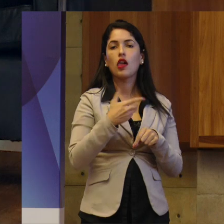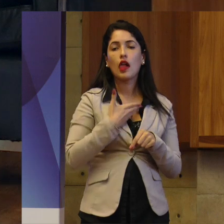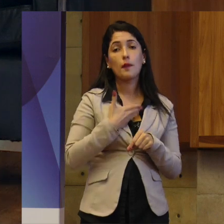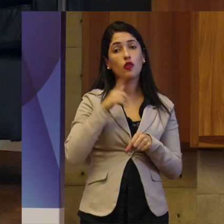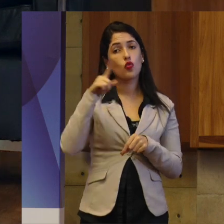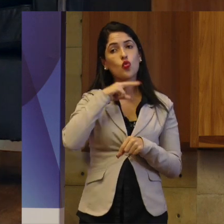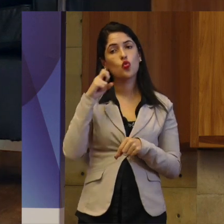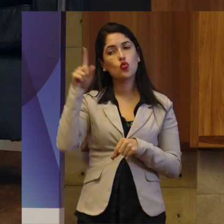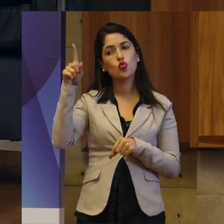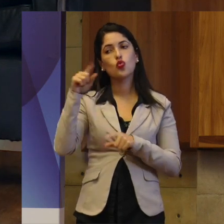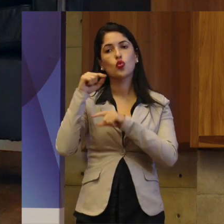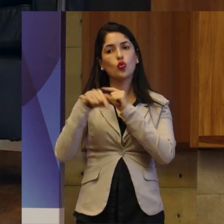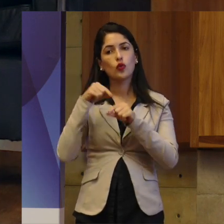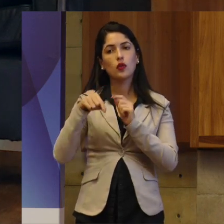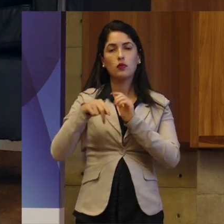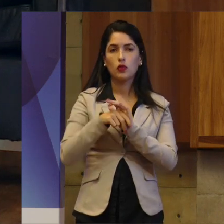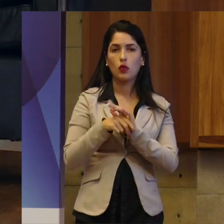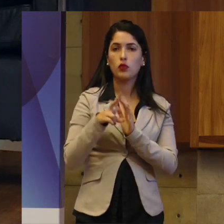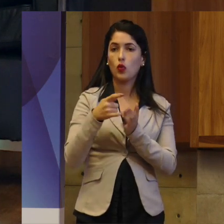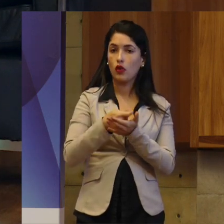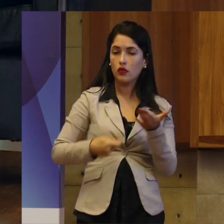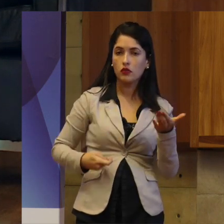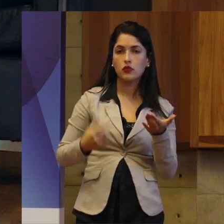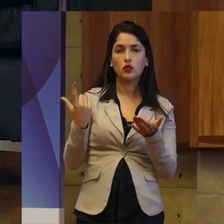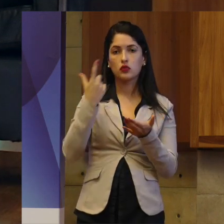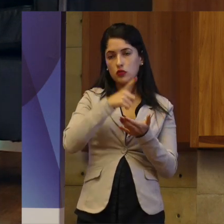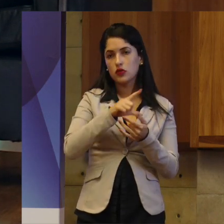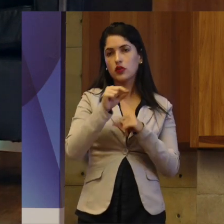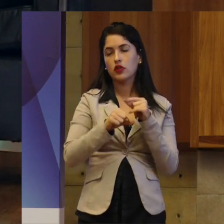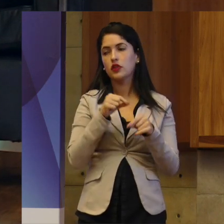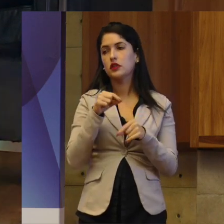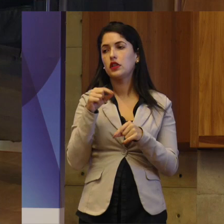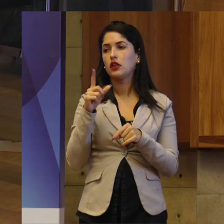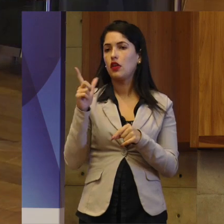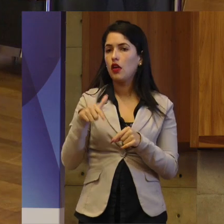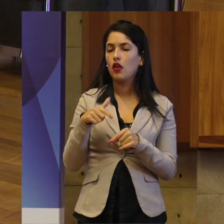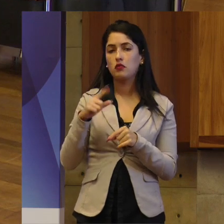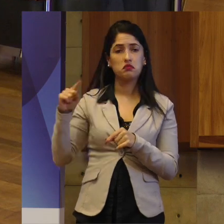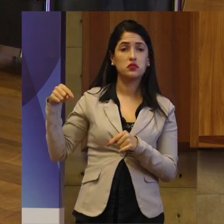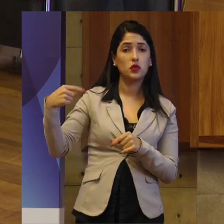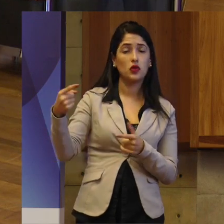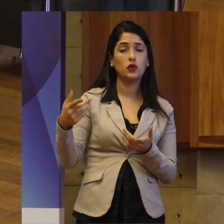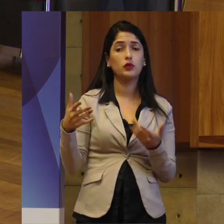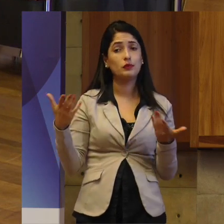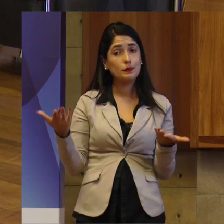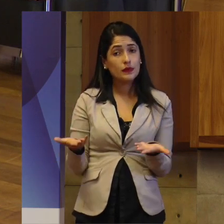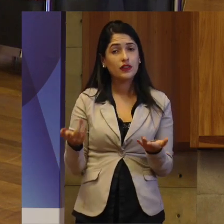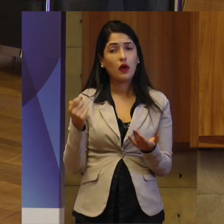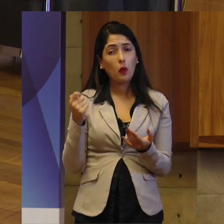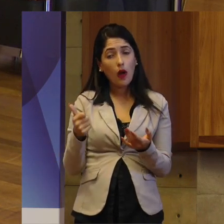russos estejam reservando a glória de concluir o texto para a presidência pro tempore deles, que vai ser a próxima. Mas, enfim, a negociação está